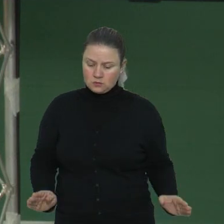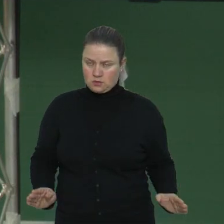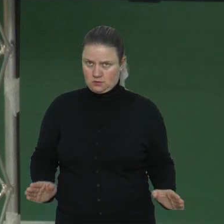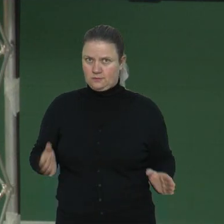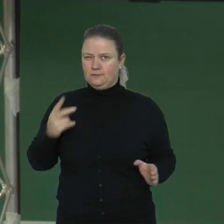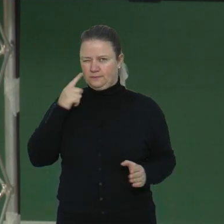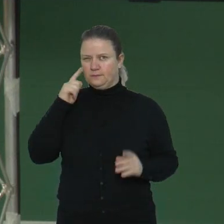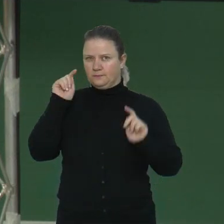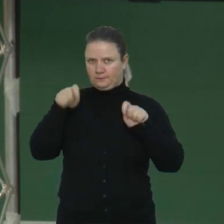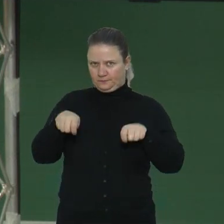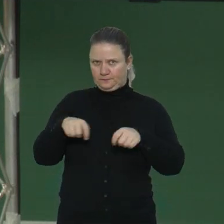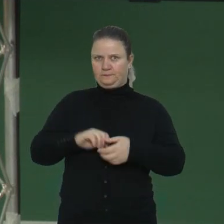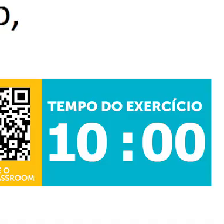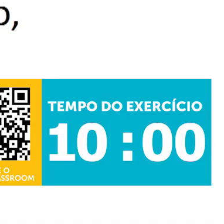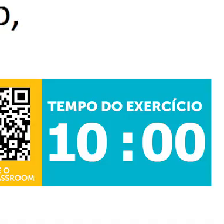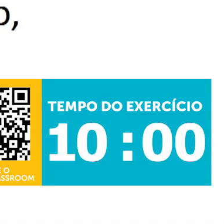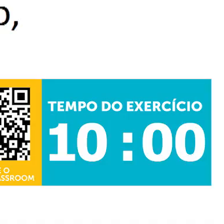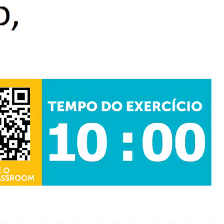ok? Então vamos lá?